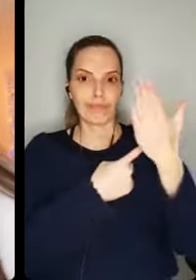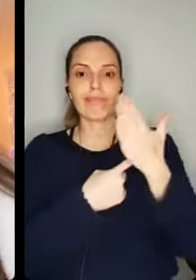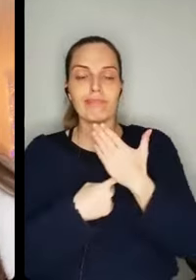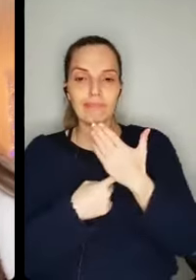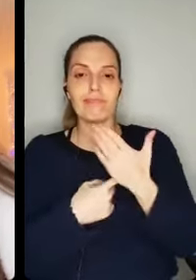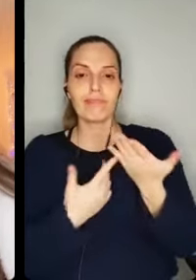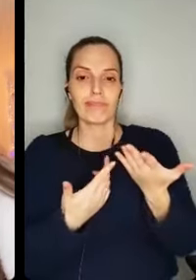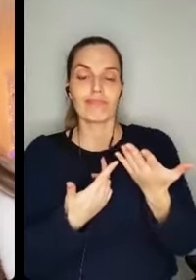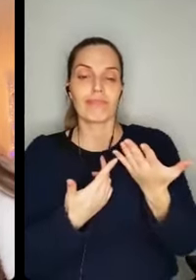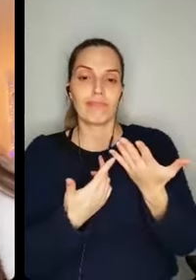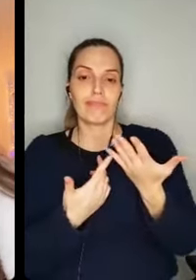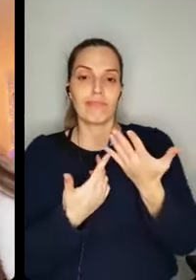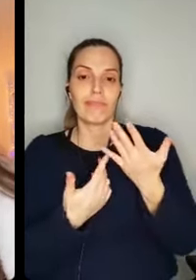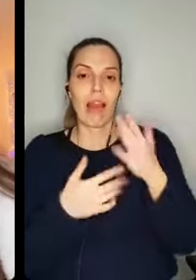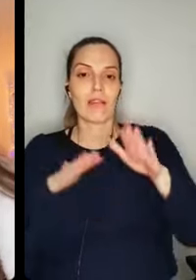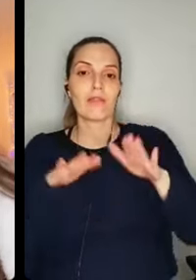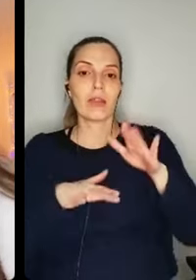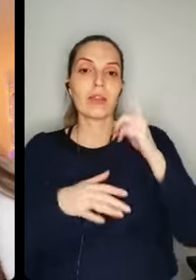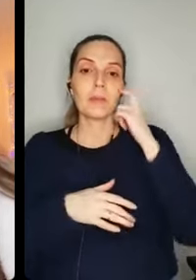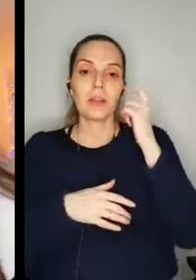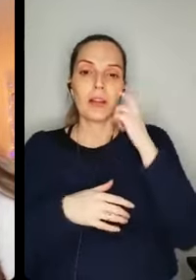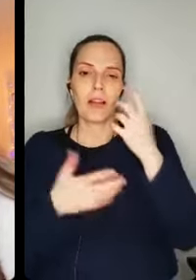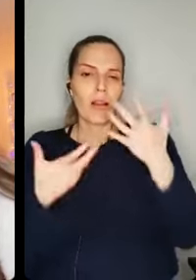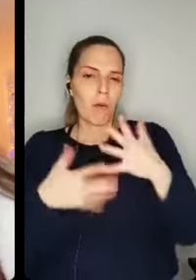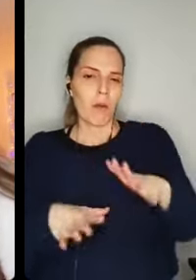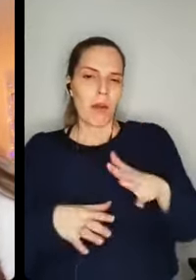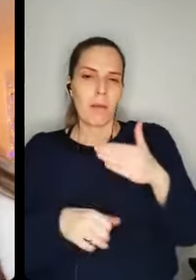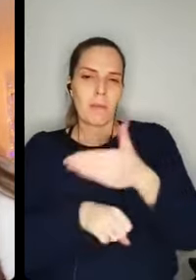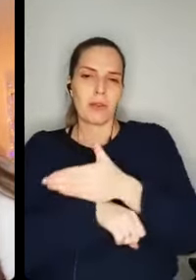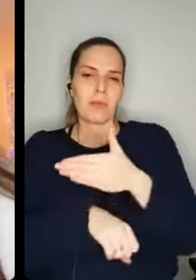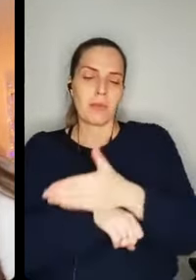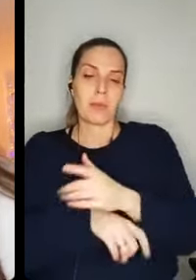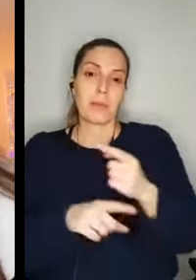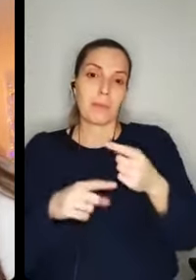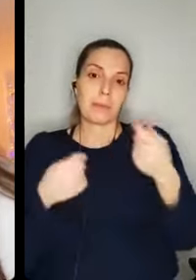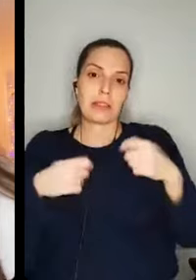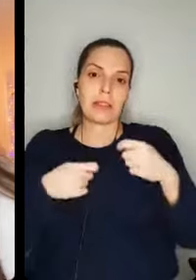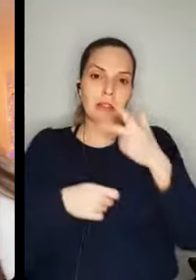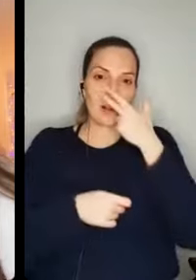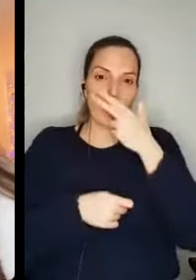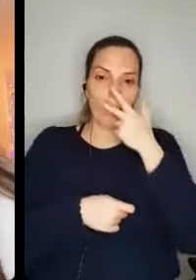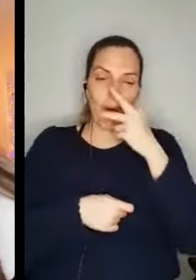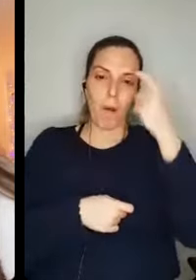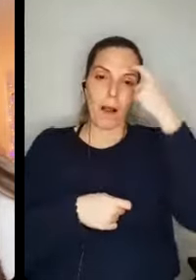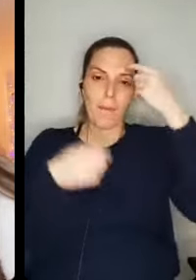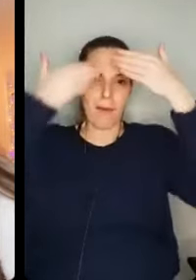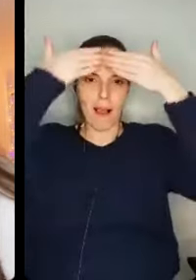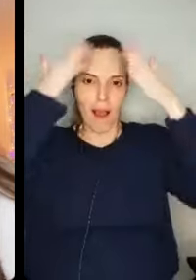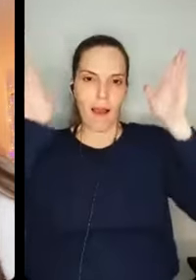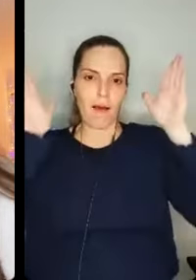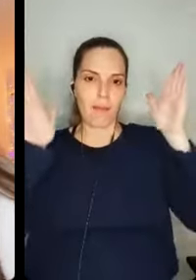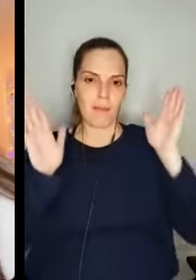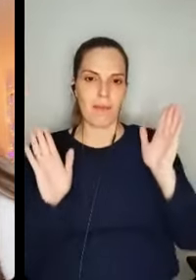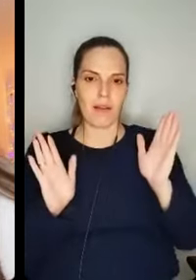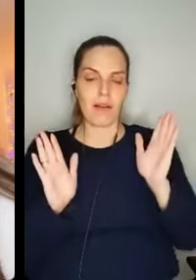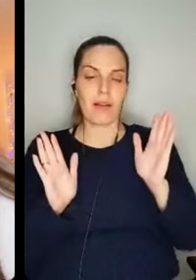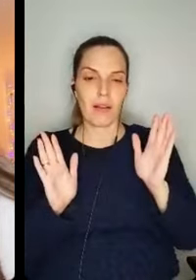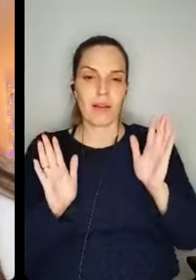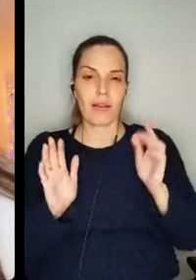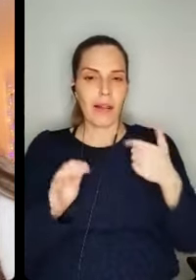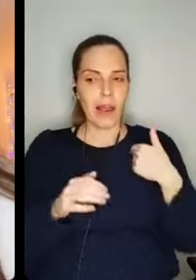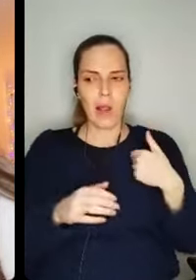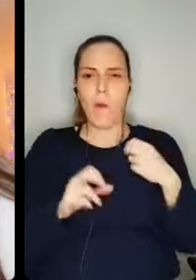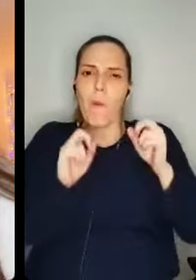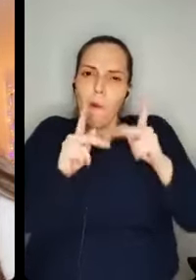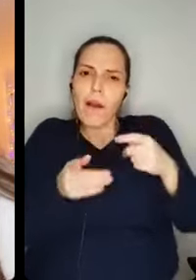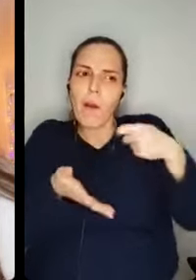ou não vai ser bom. Eu acho que tem que ir com a cabeça aberta, no sentido de, tipo, tá, eu vou ter que passar por isso aqui obrigatoriamente, então